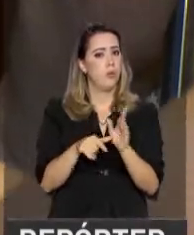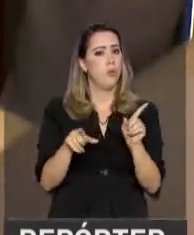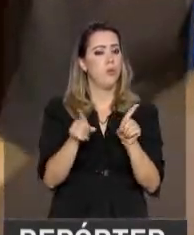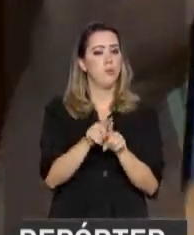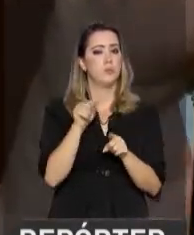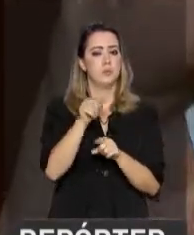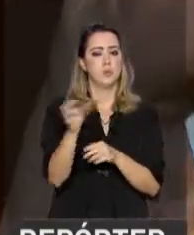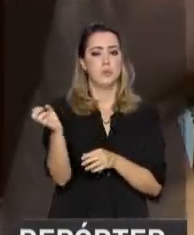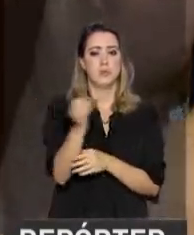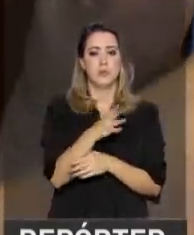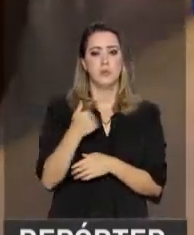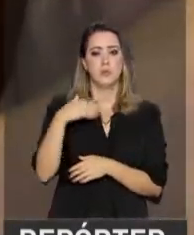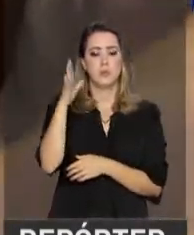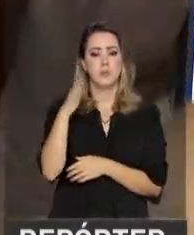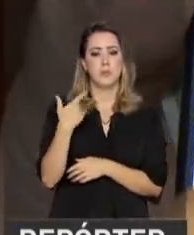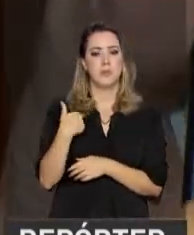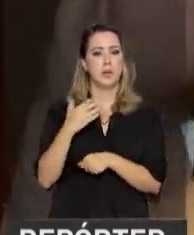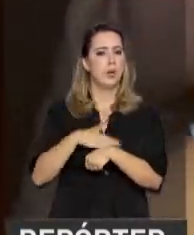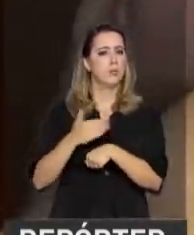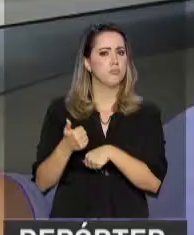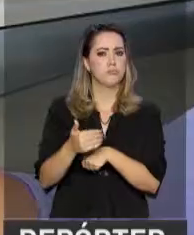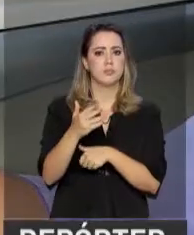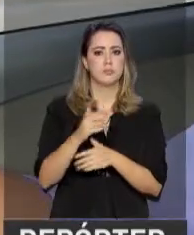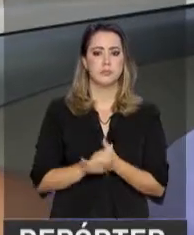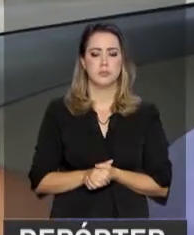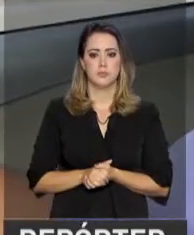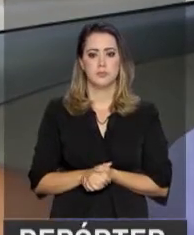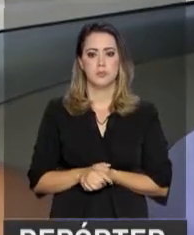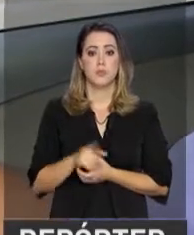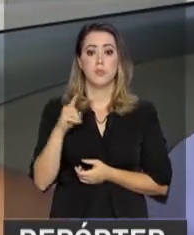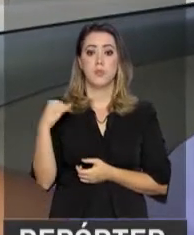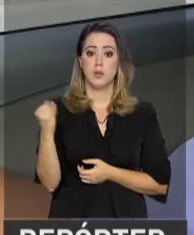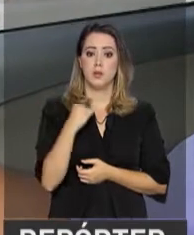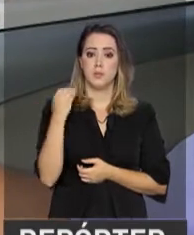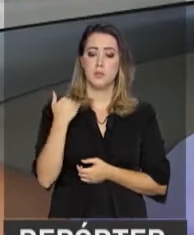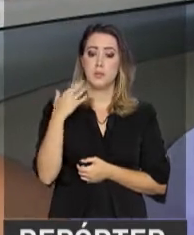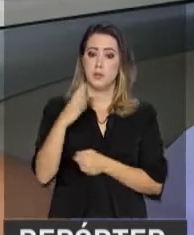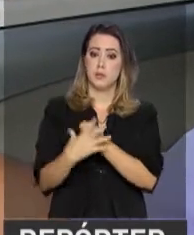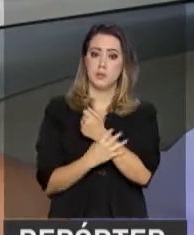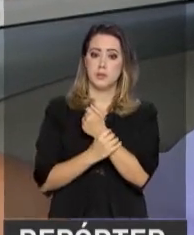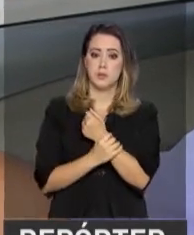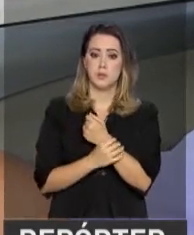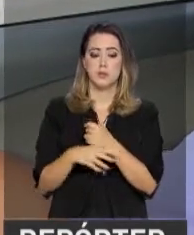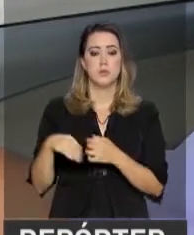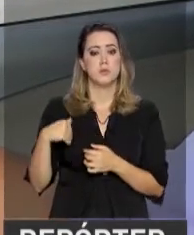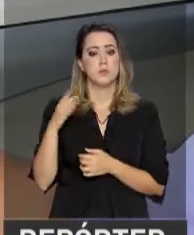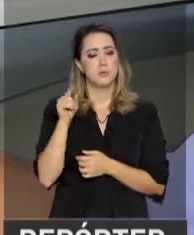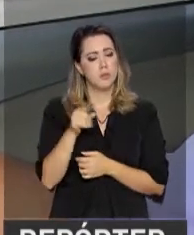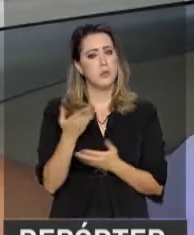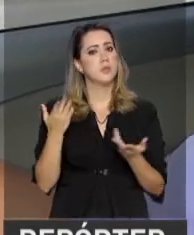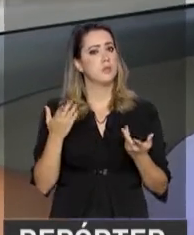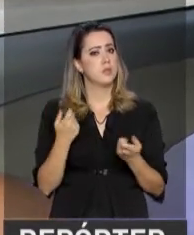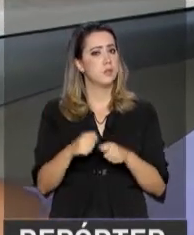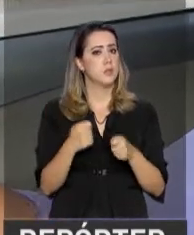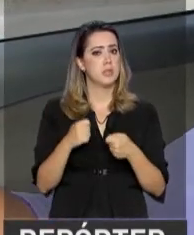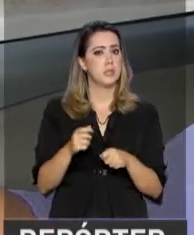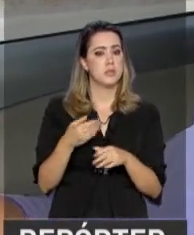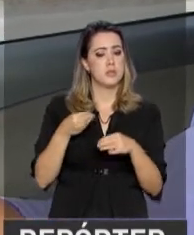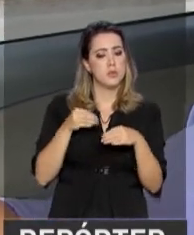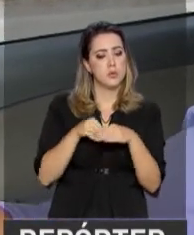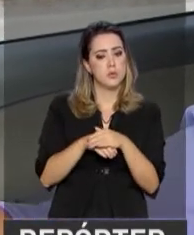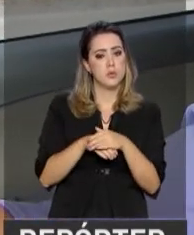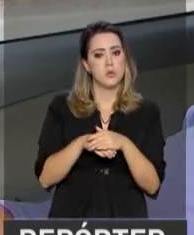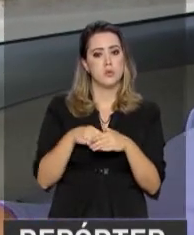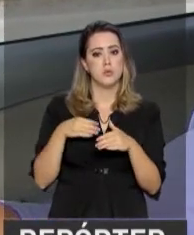novo formato promete maior durabilidade. É muito importante, é mais seguro, né? Mais seguro, e você também não precisa carregar